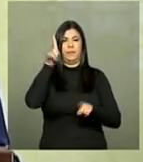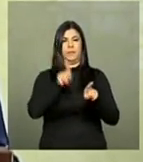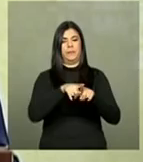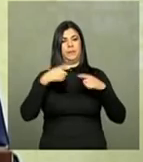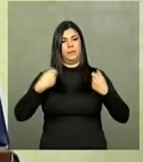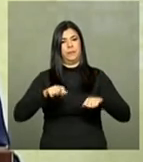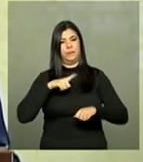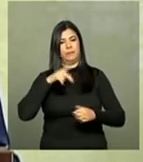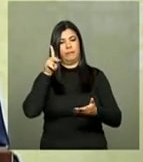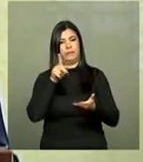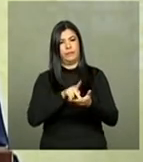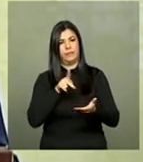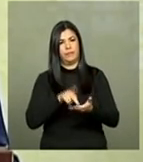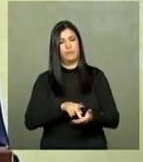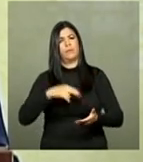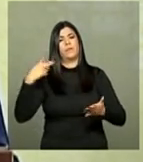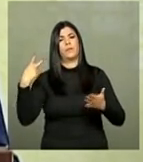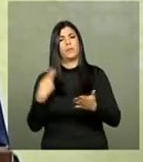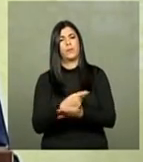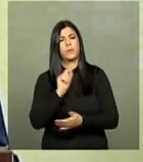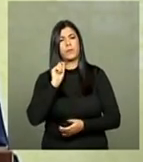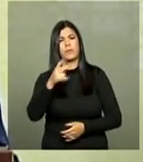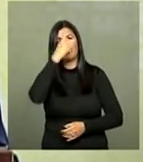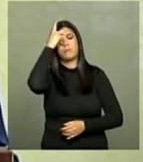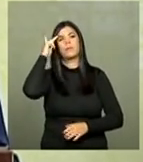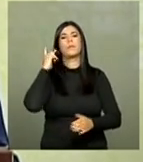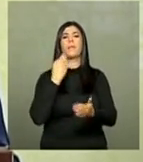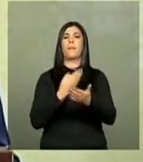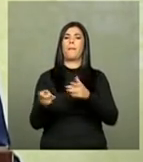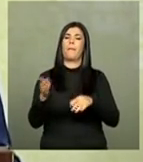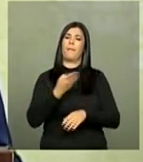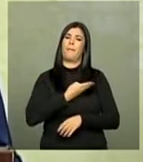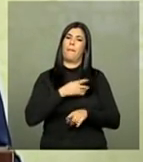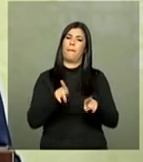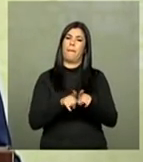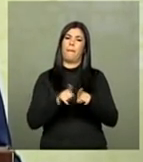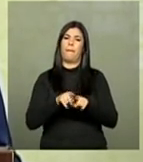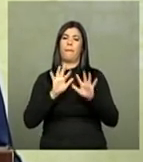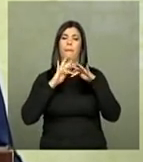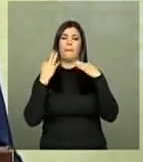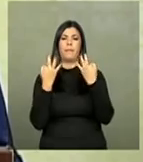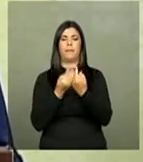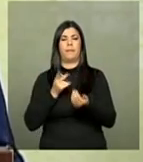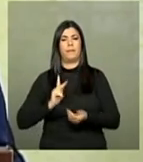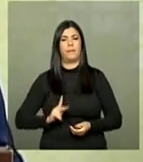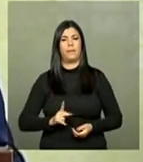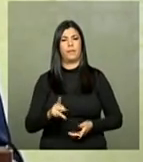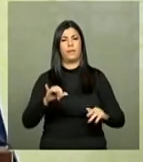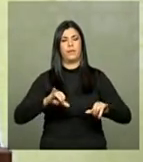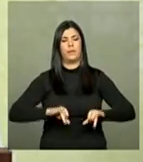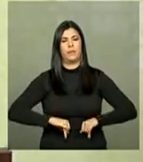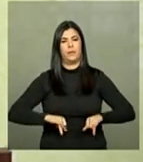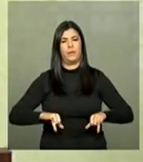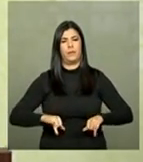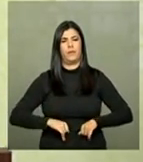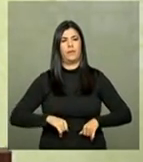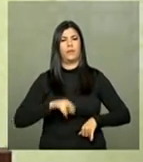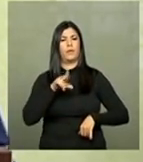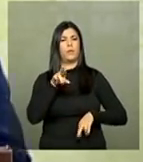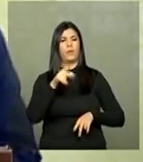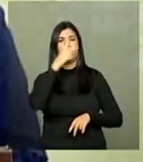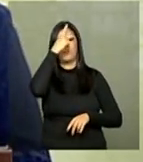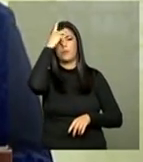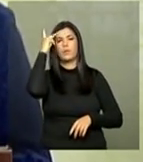verdade factual aqueles que perderam amigos e parentes e que continuam sofrendo como se